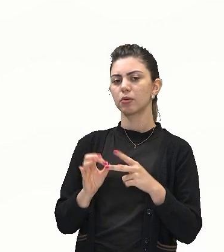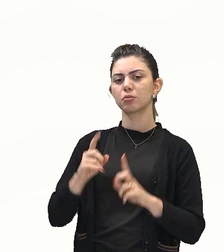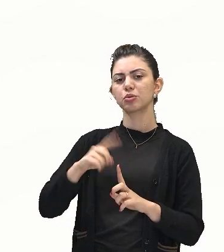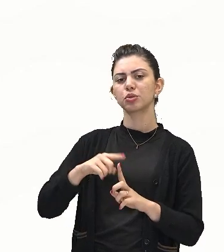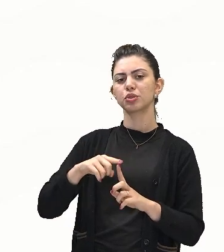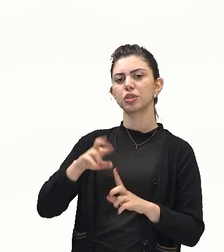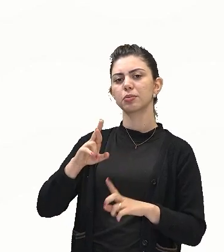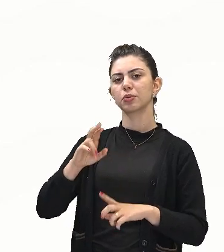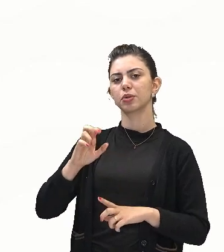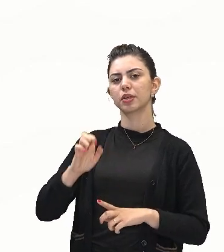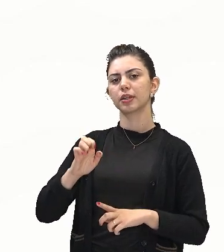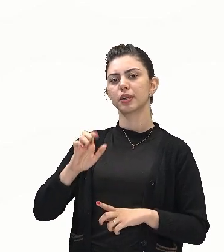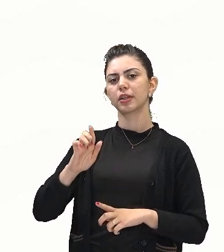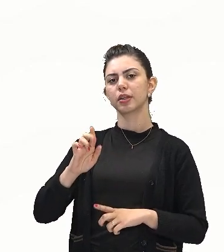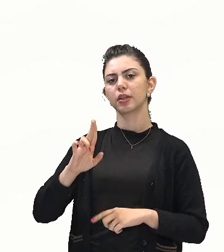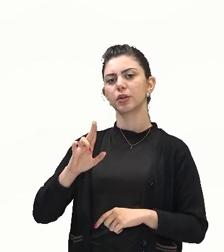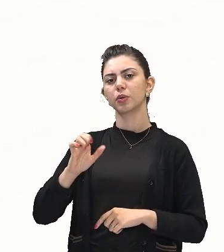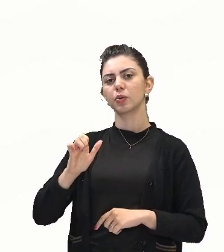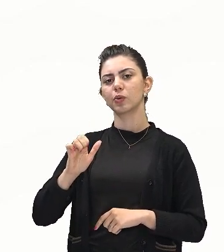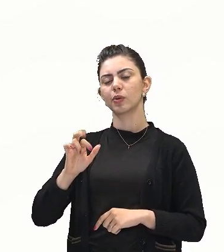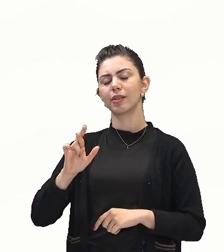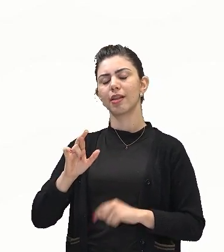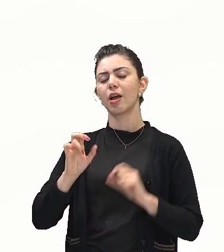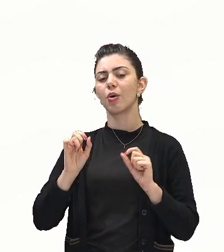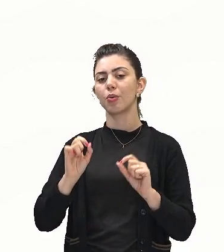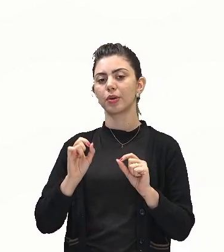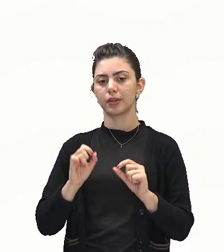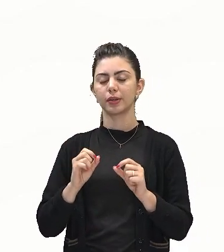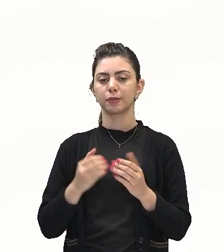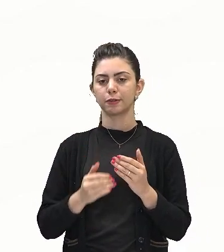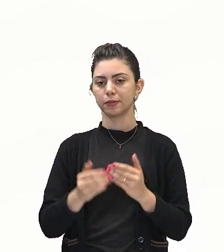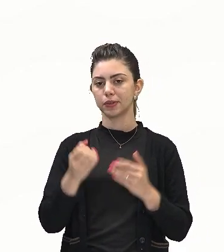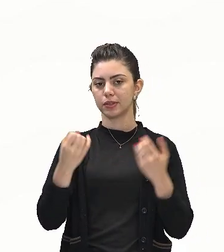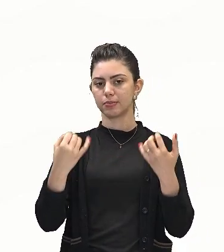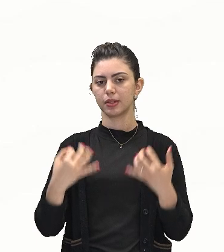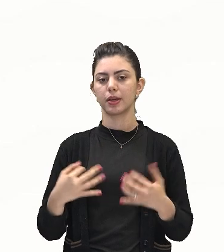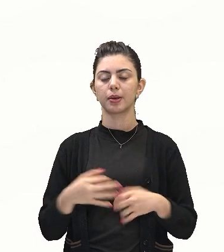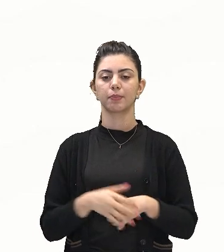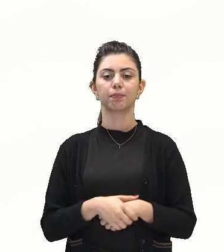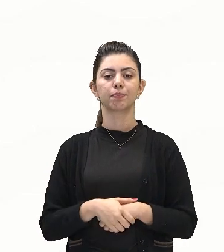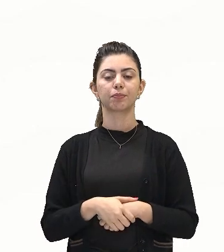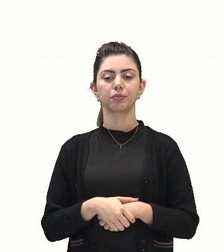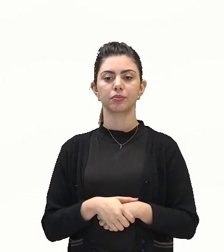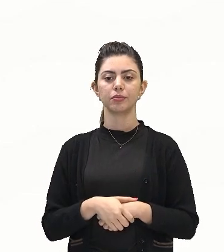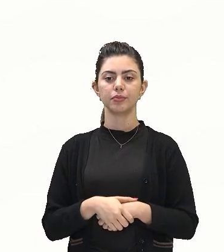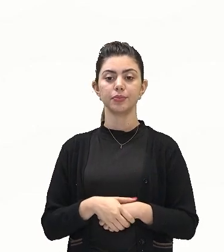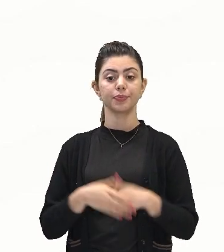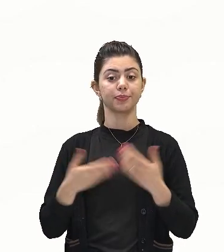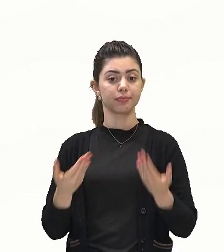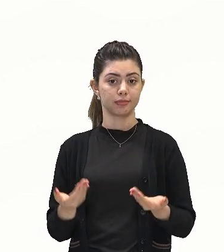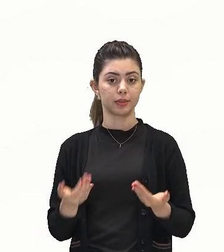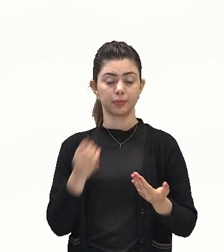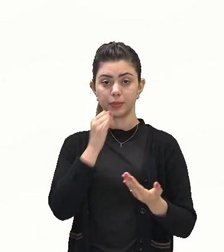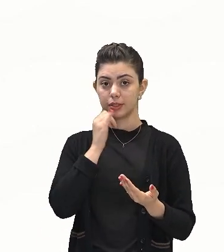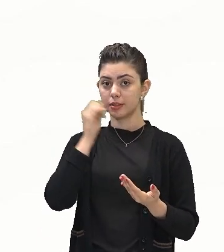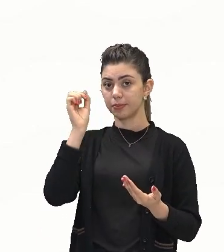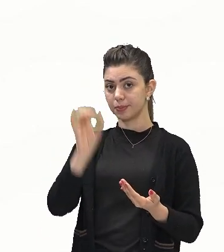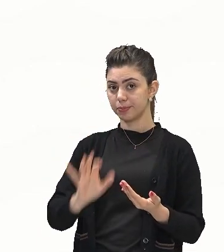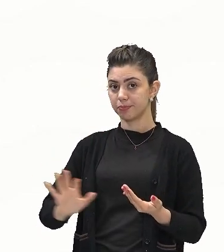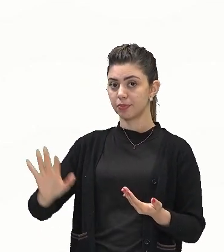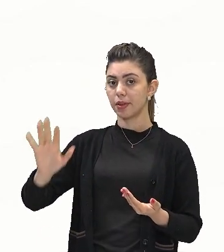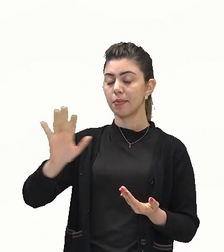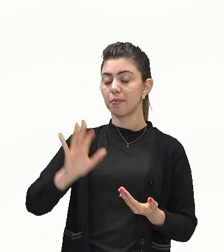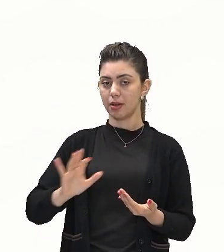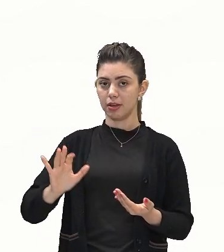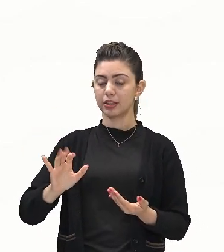regulares. Nossos polígonos regulares é exatamente quando a nossa figura, no caso, o nosso